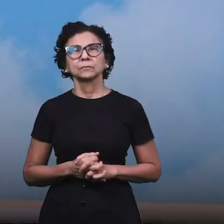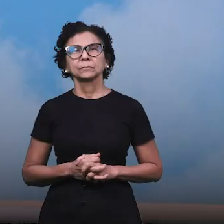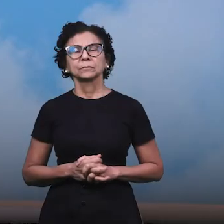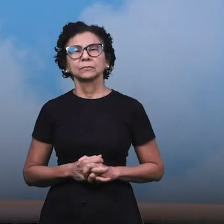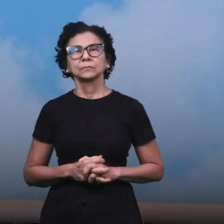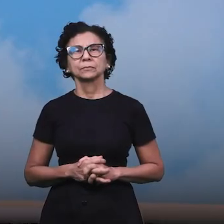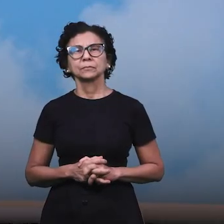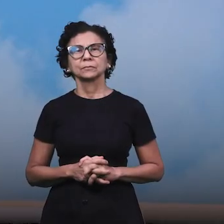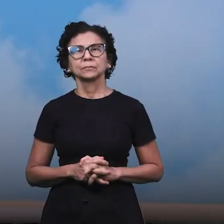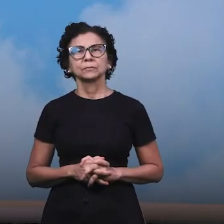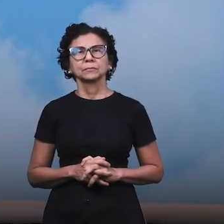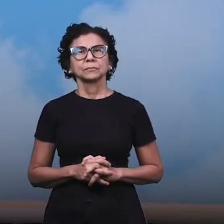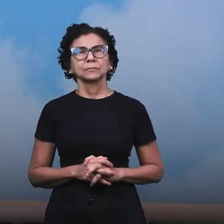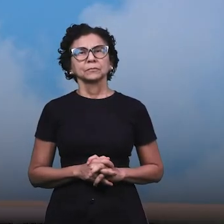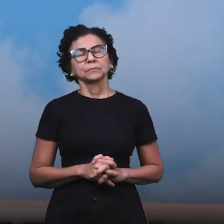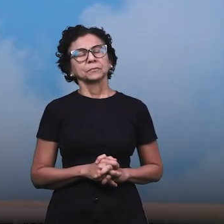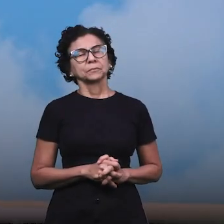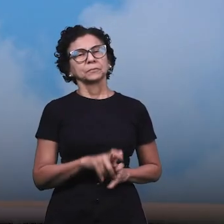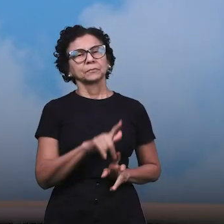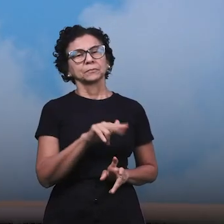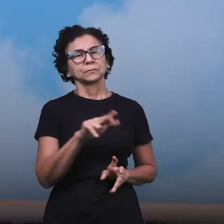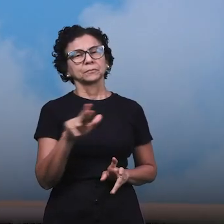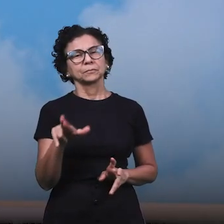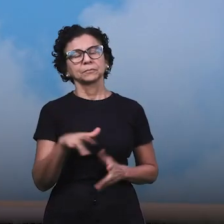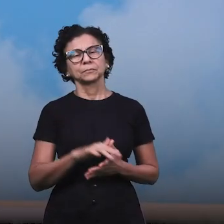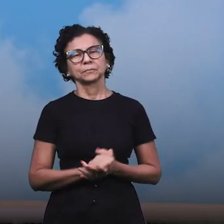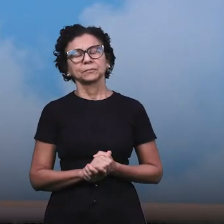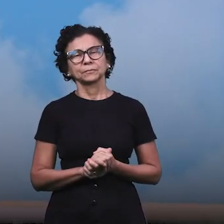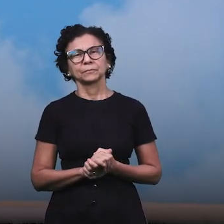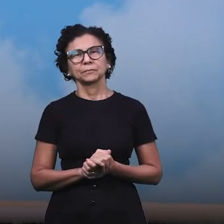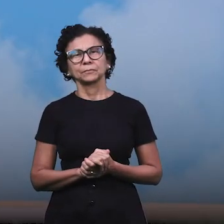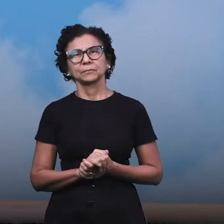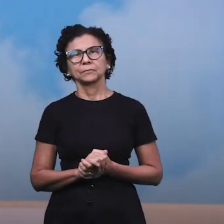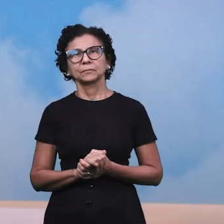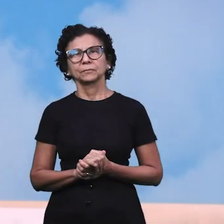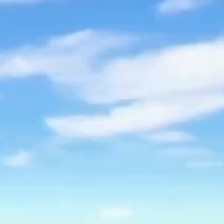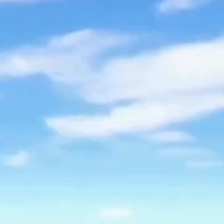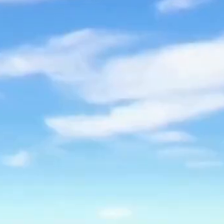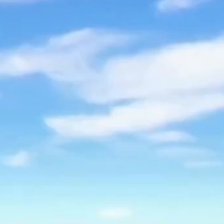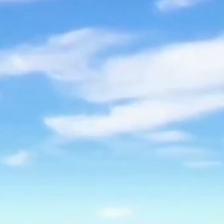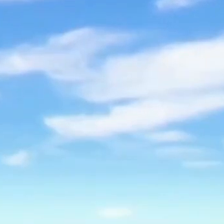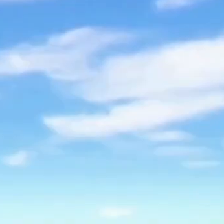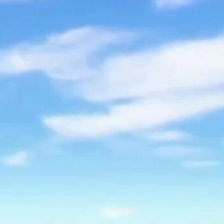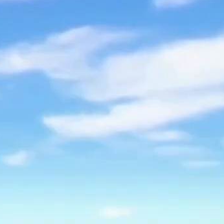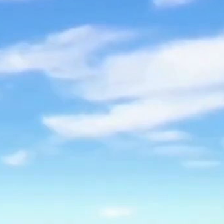a paz do Senhor aqueles irmãos que têm corroborado conosco neste programa.